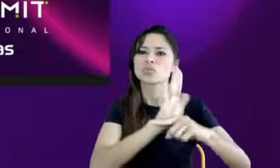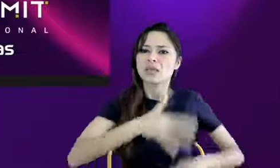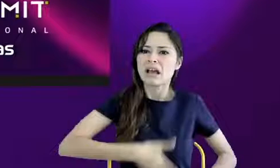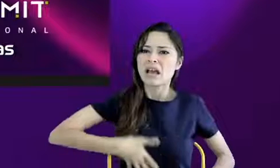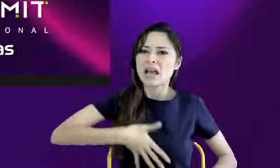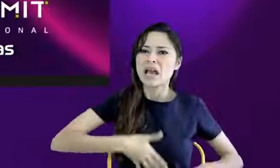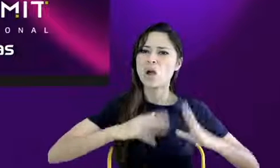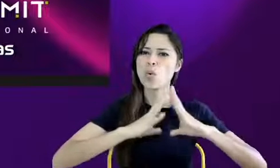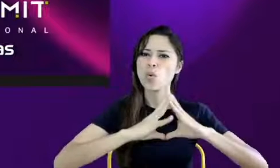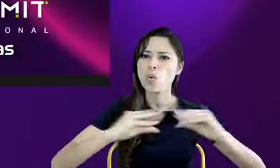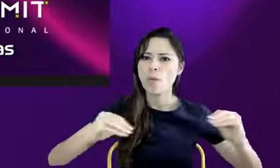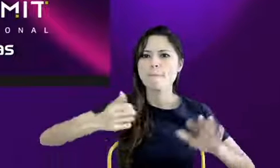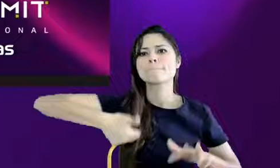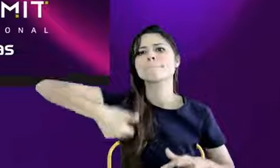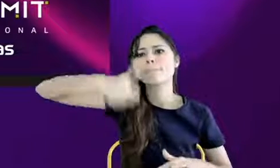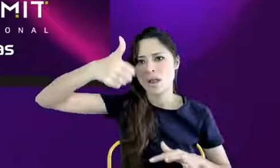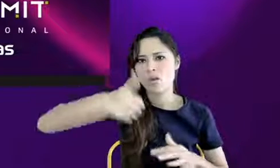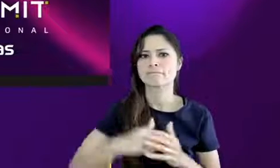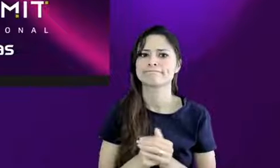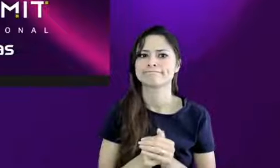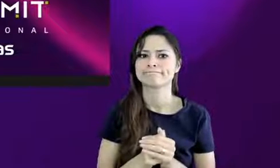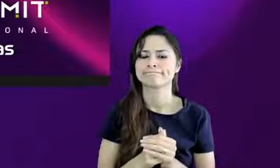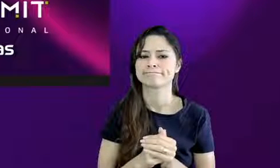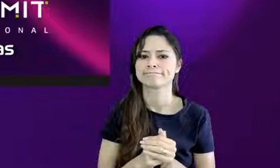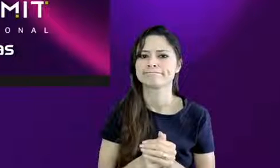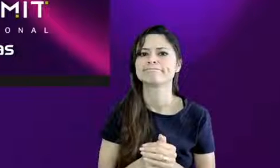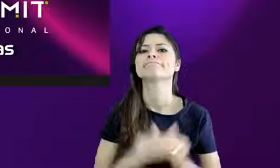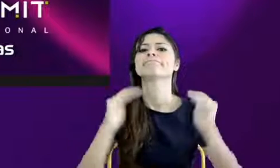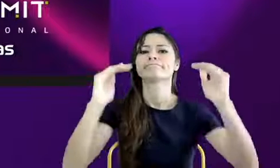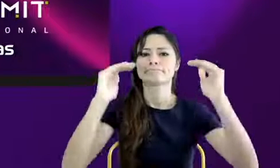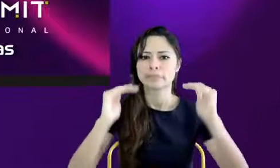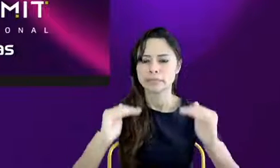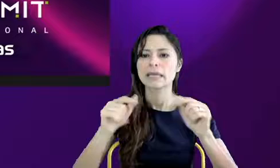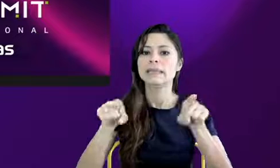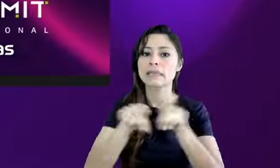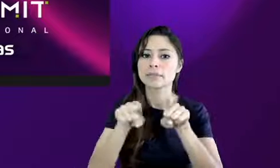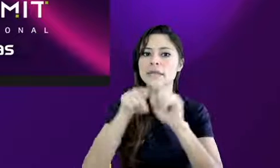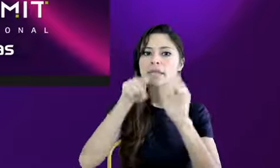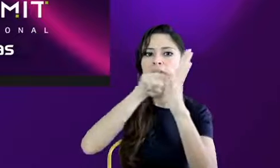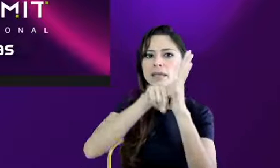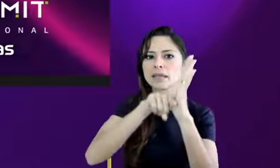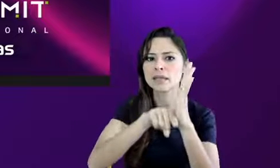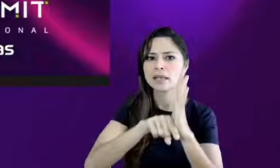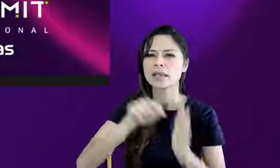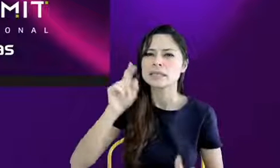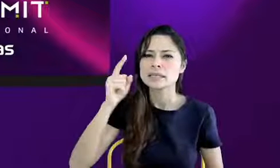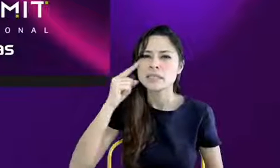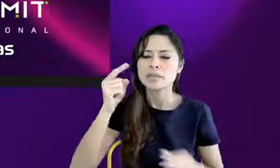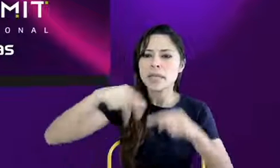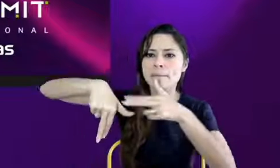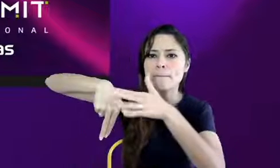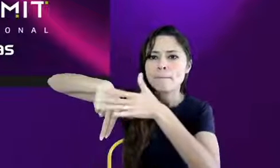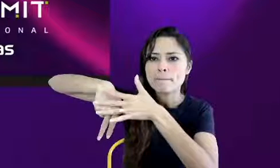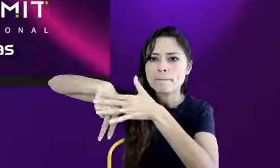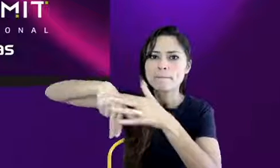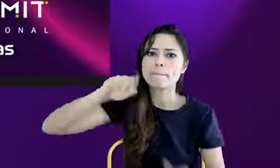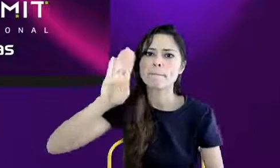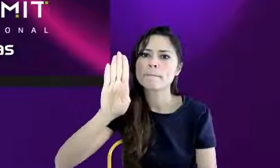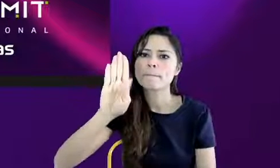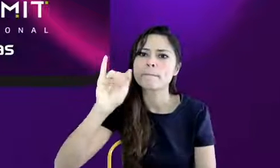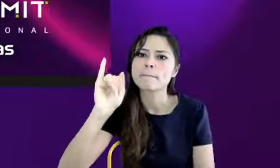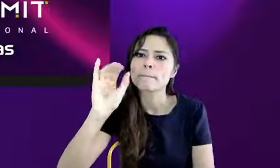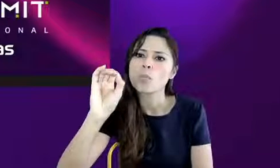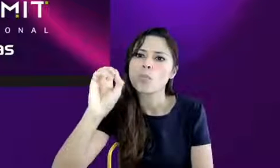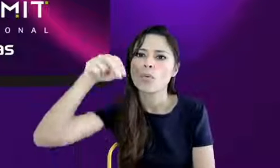ulcerativa. Em dados indiretos de meta-análises, pacientes bionaives têm maiores índices de indução de remissão clínica e de cicatrização